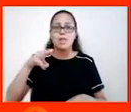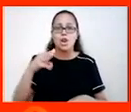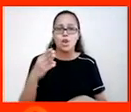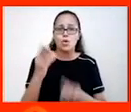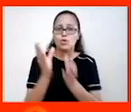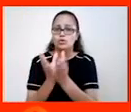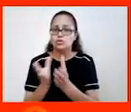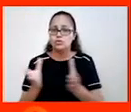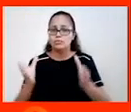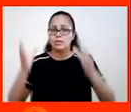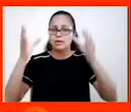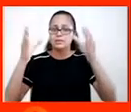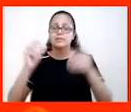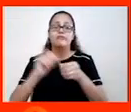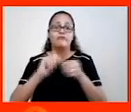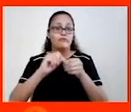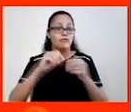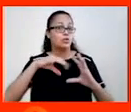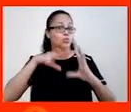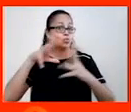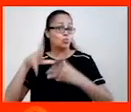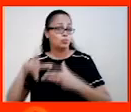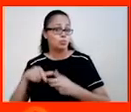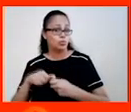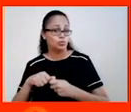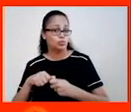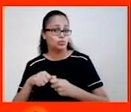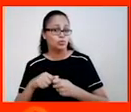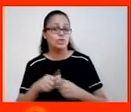certo? Produzido no mundo, essa era a média.